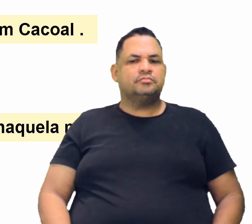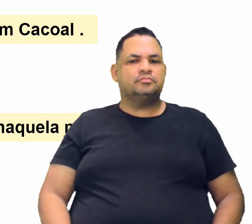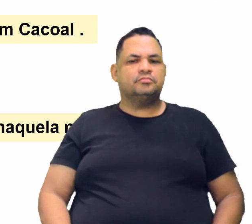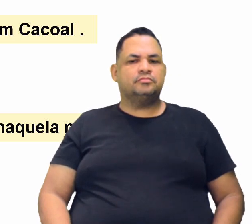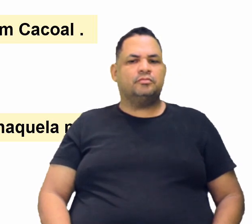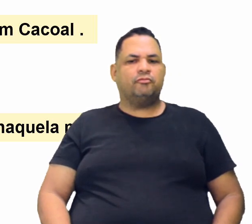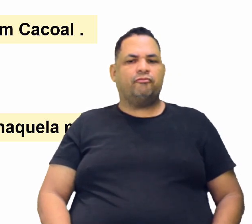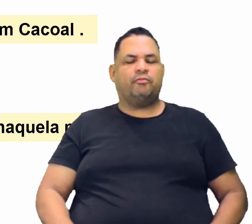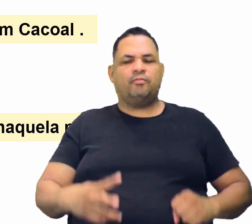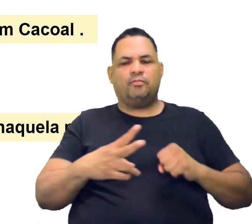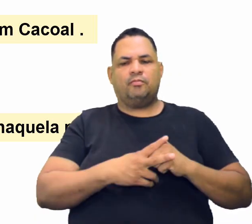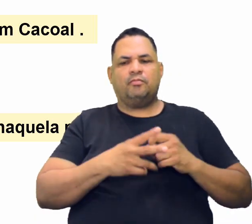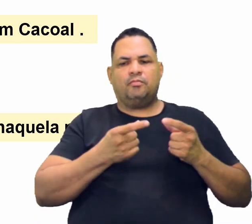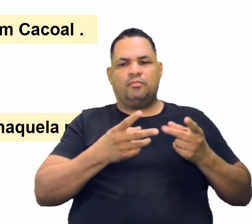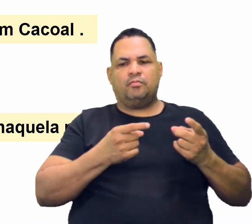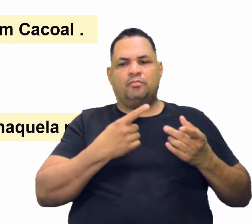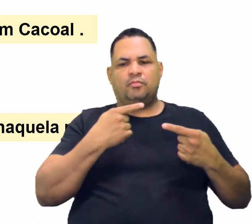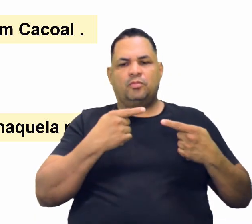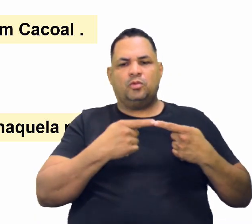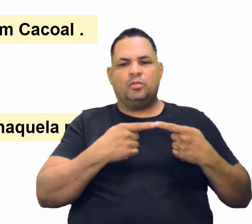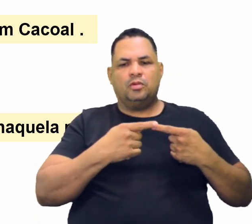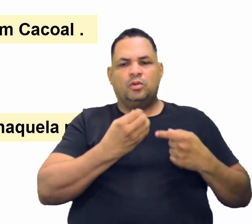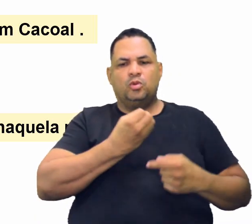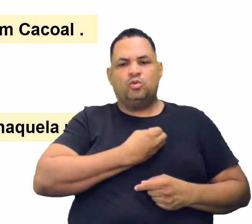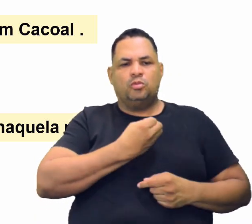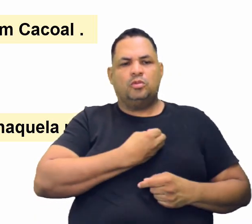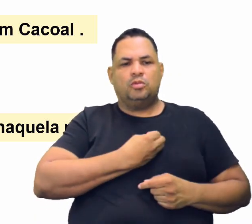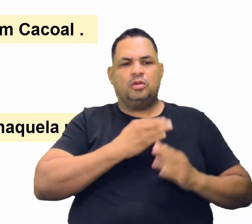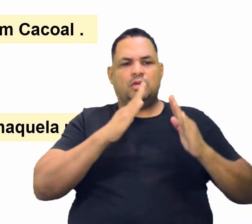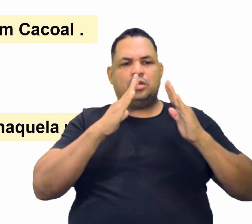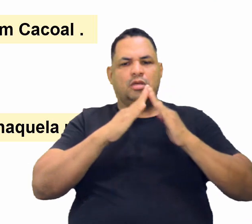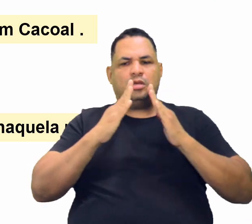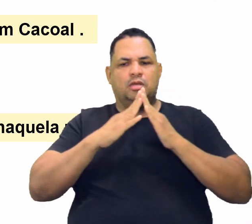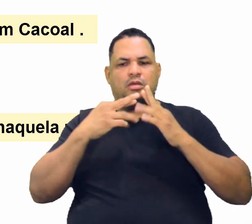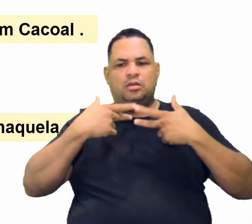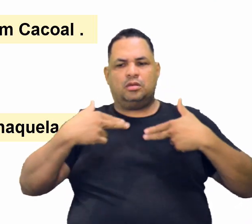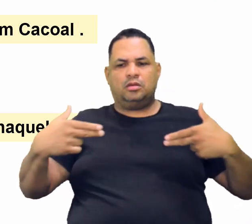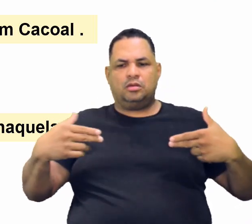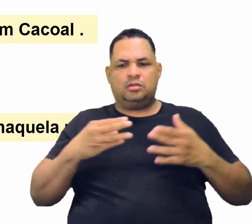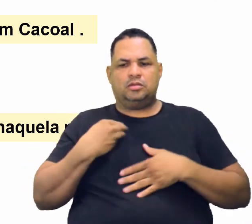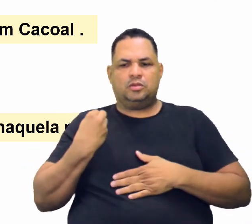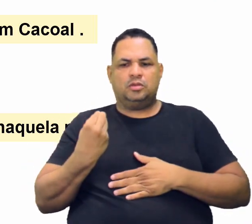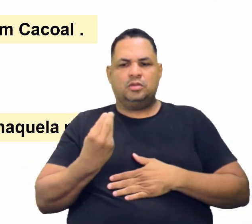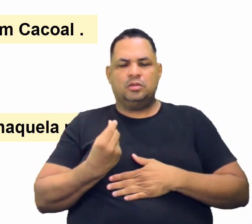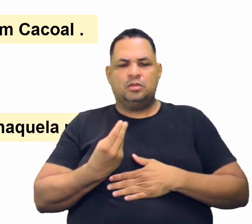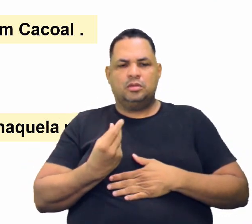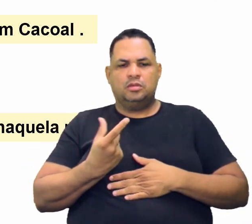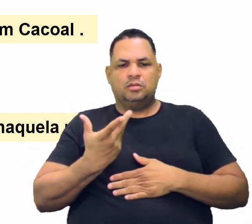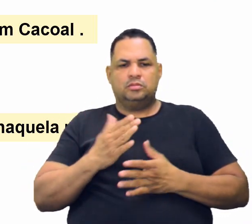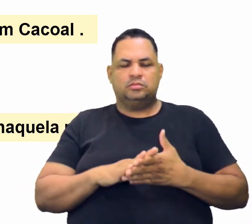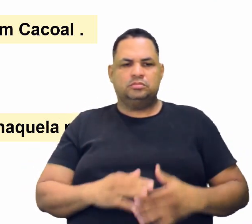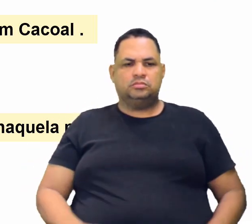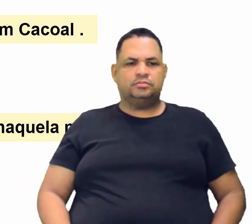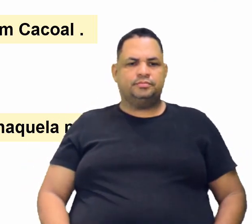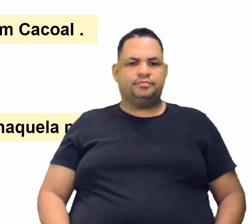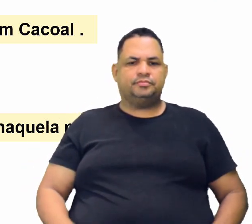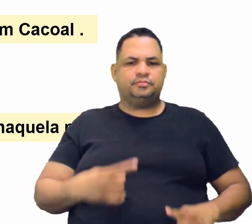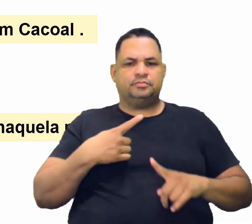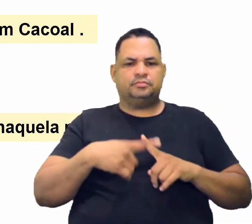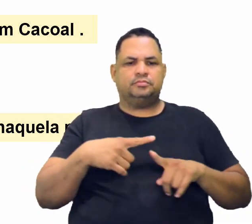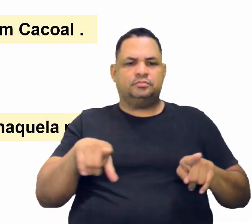verbo vender concorda em número com casas. Olha só, casa no plural, como eu falei. Mas é